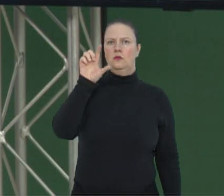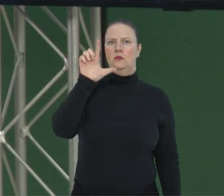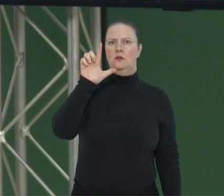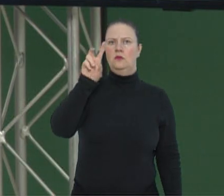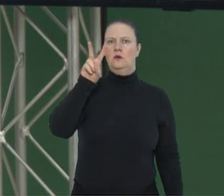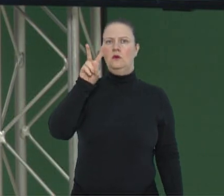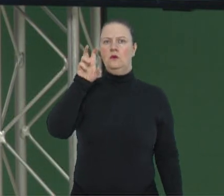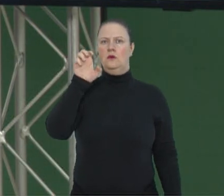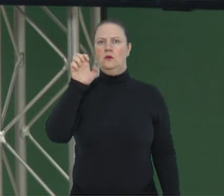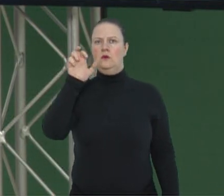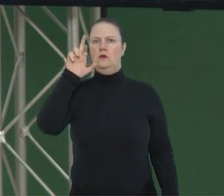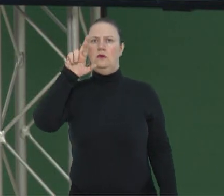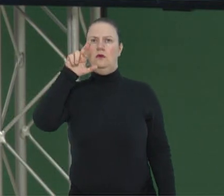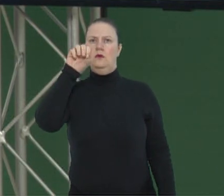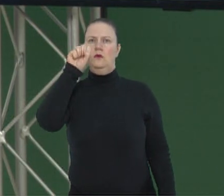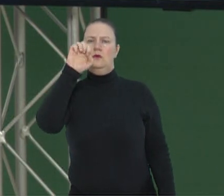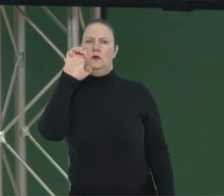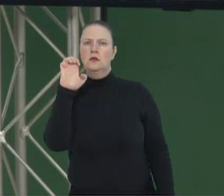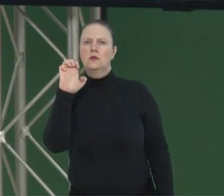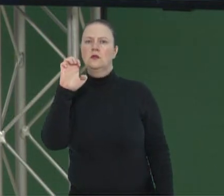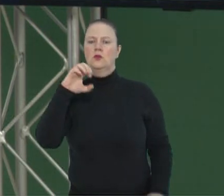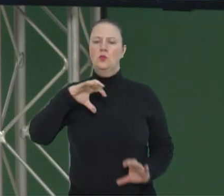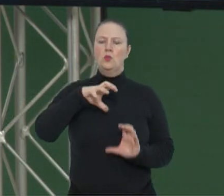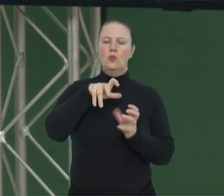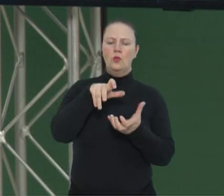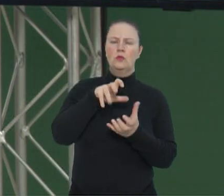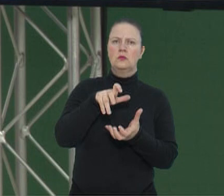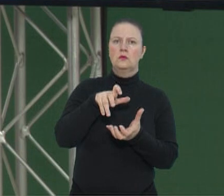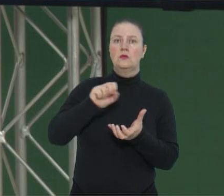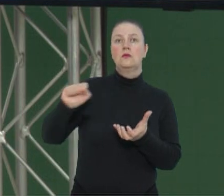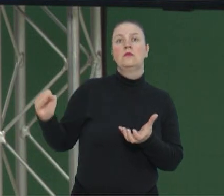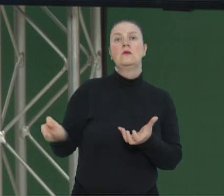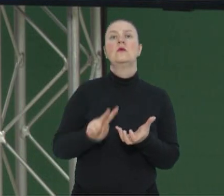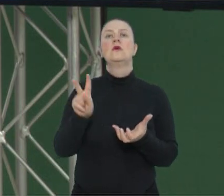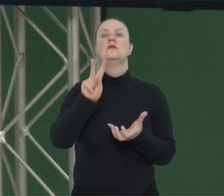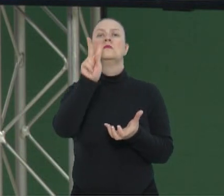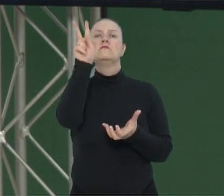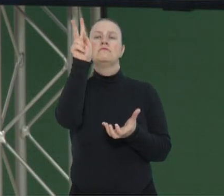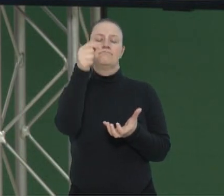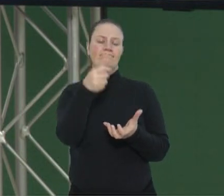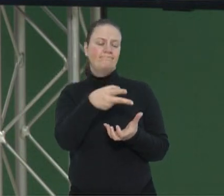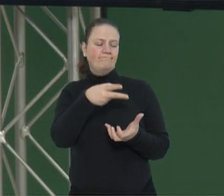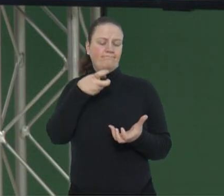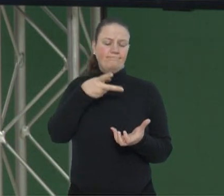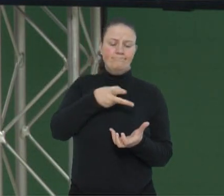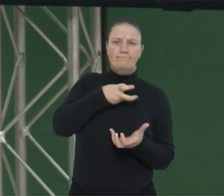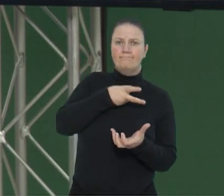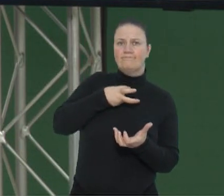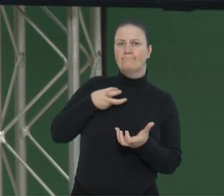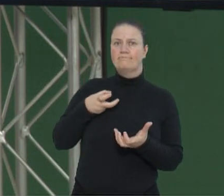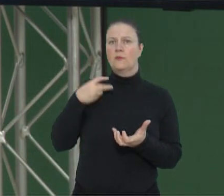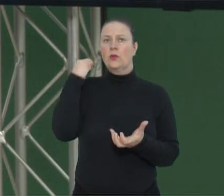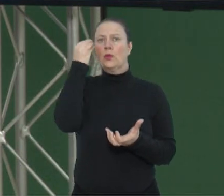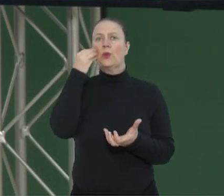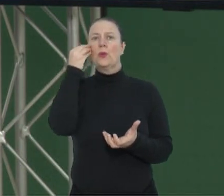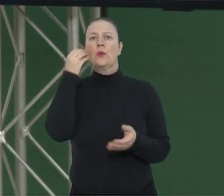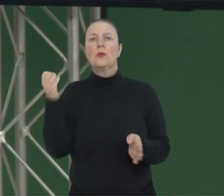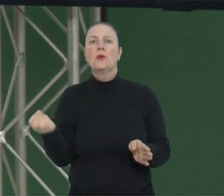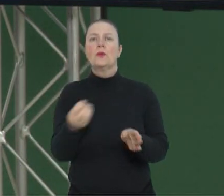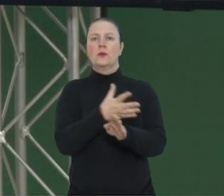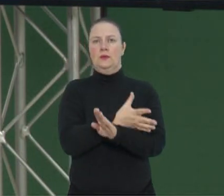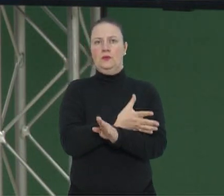mais valor às coisas do mundo, né? Tá? Como se fosse uma experiência nova,